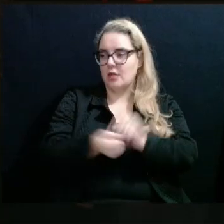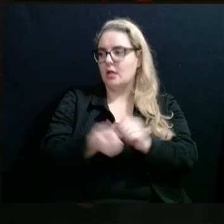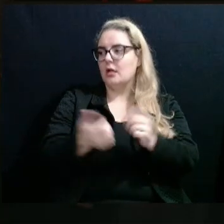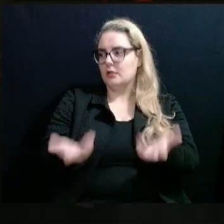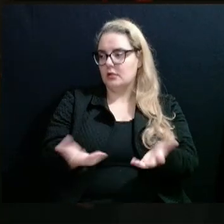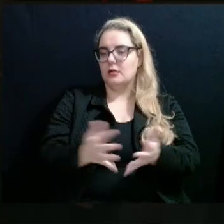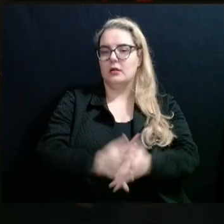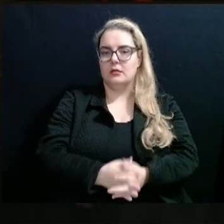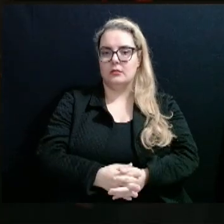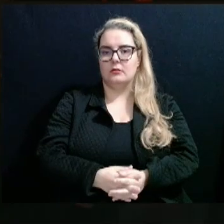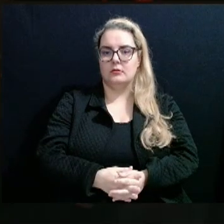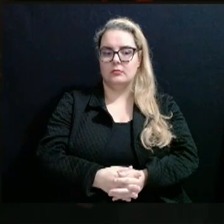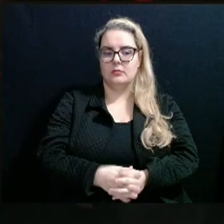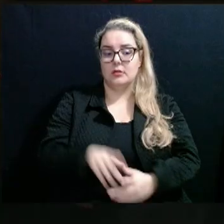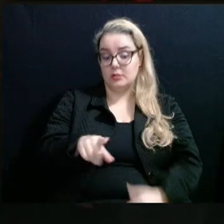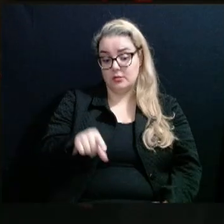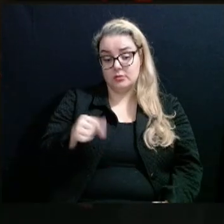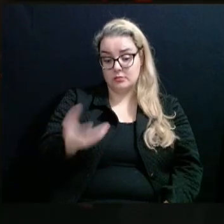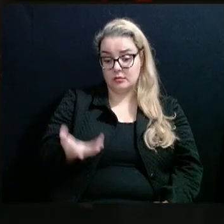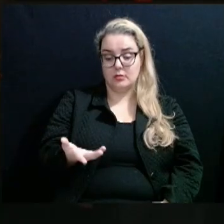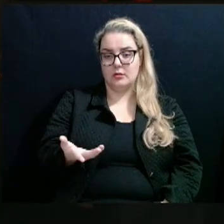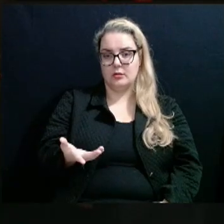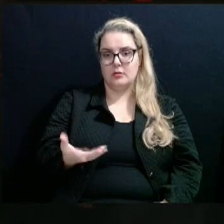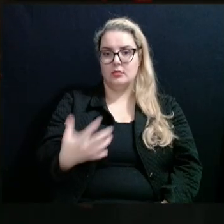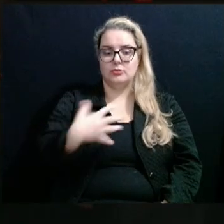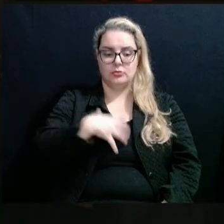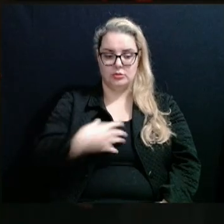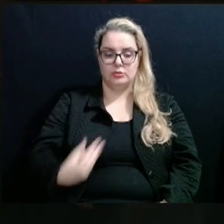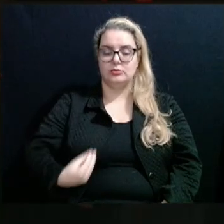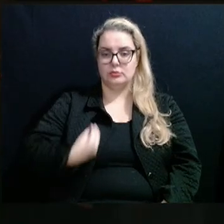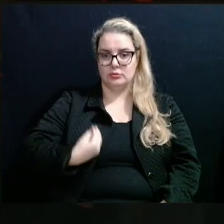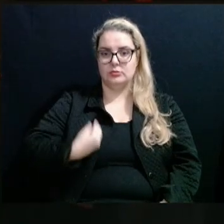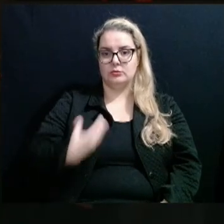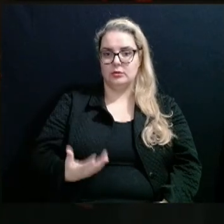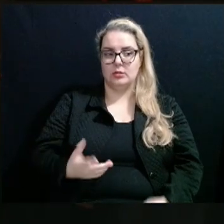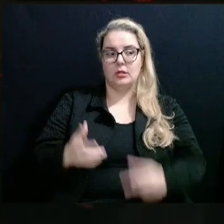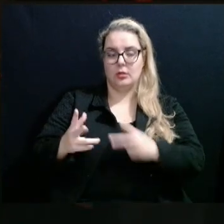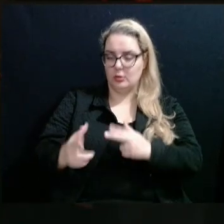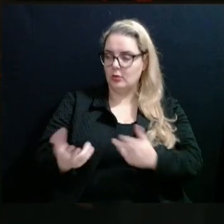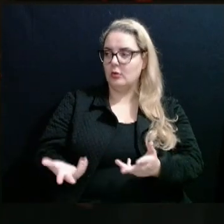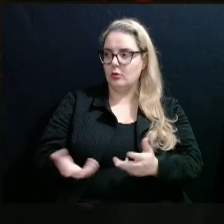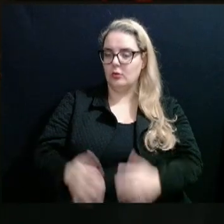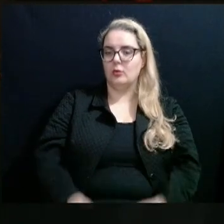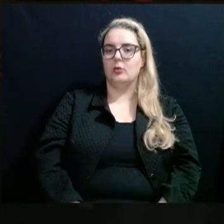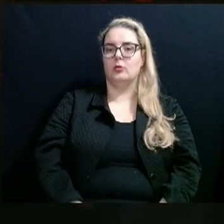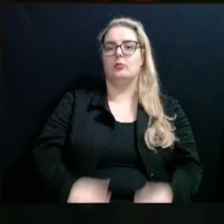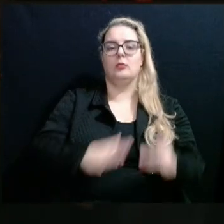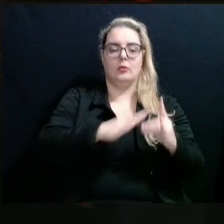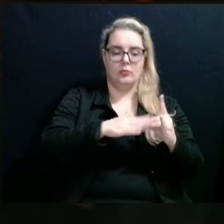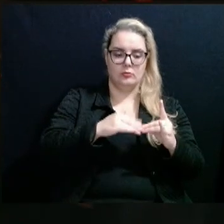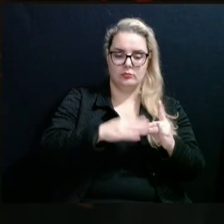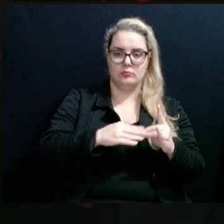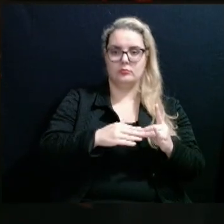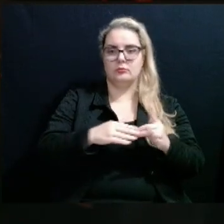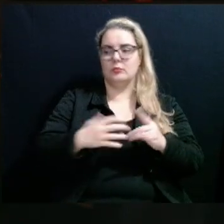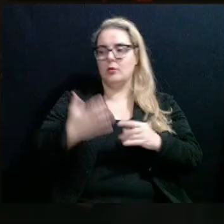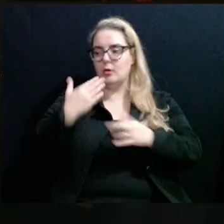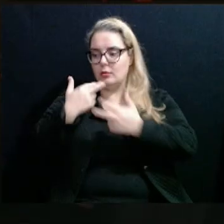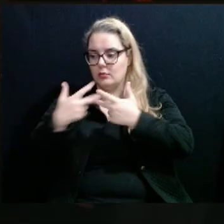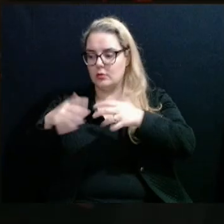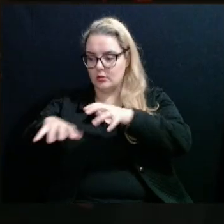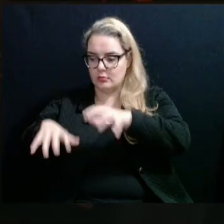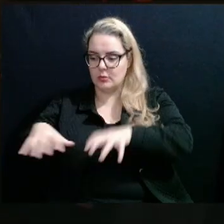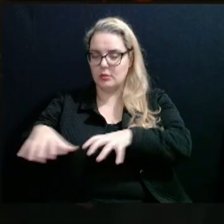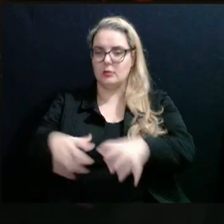optam por escolher um estilo de vida, assim como o veganismo, né, ou a pessoa vegetariana. Qual que é a